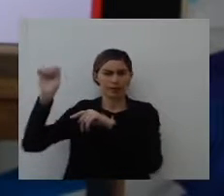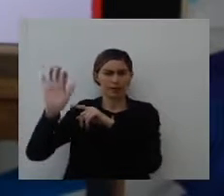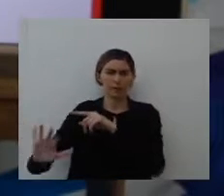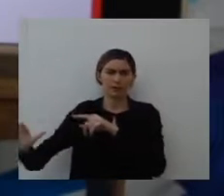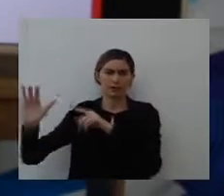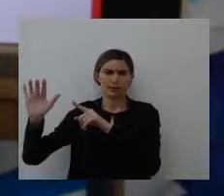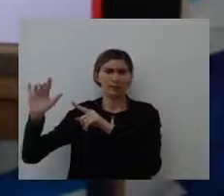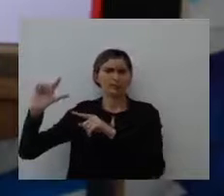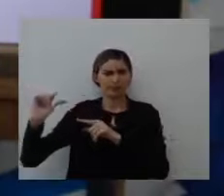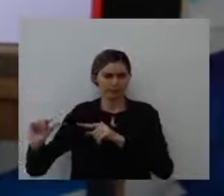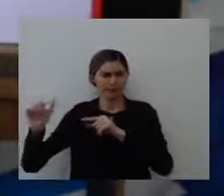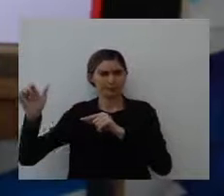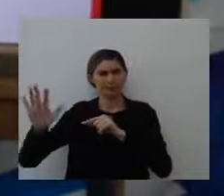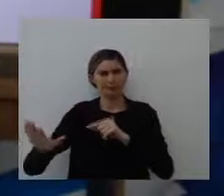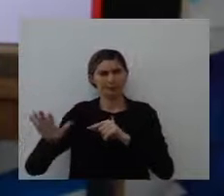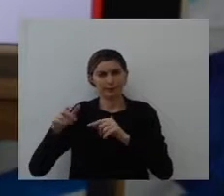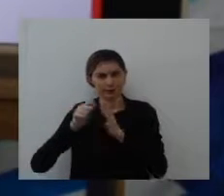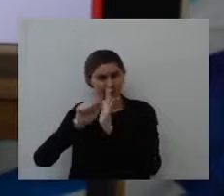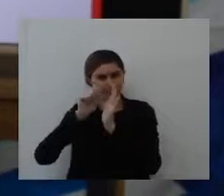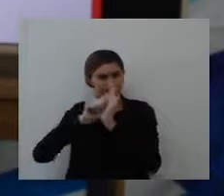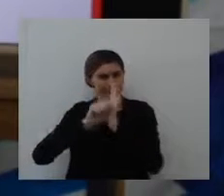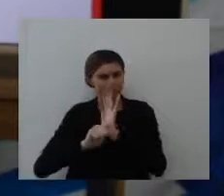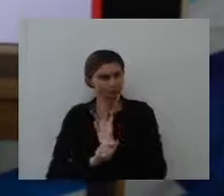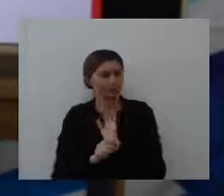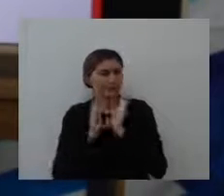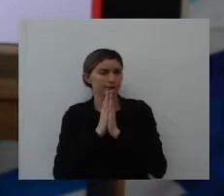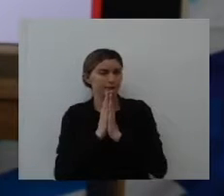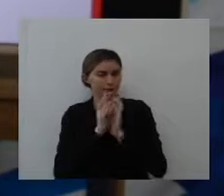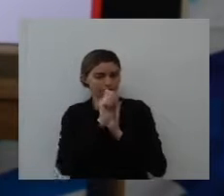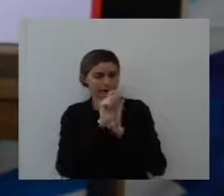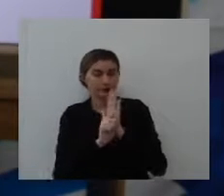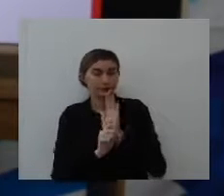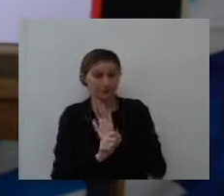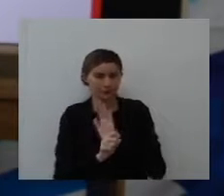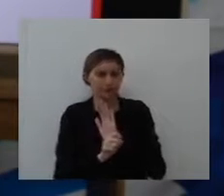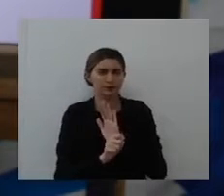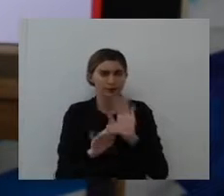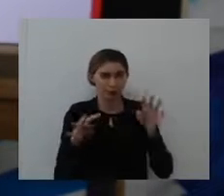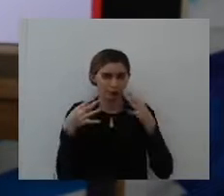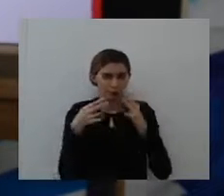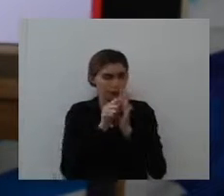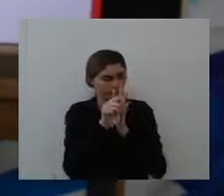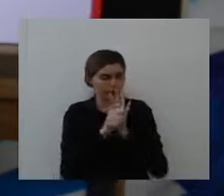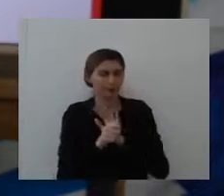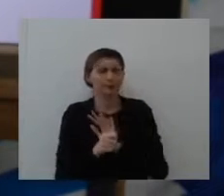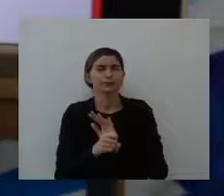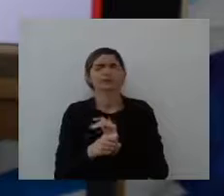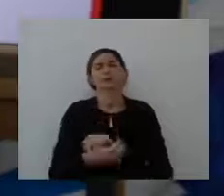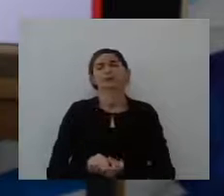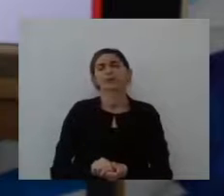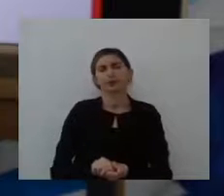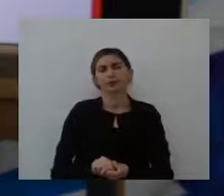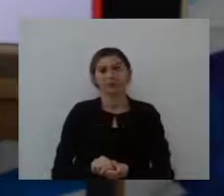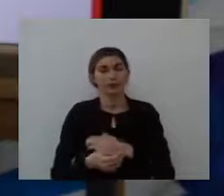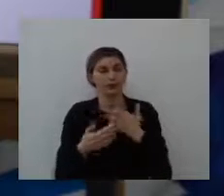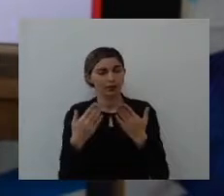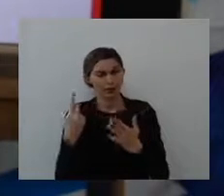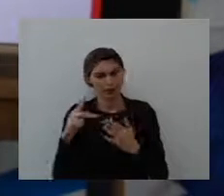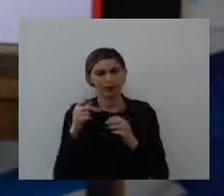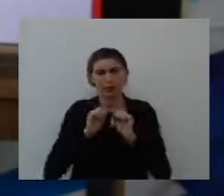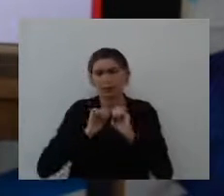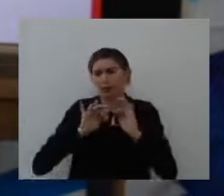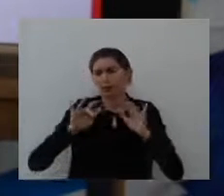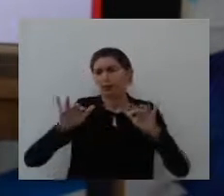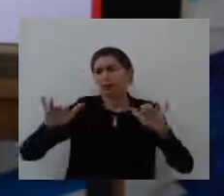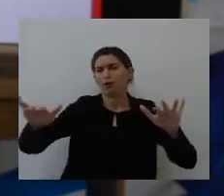Tá bem? Anota aí, por favor, anota. Olha para o tio, tá? Anota aí. Essa